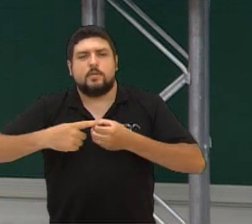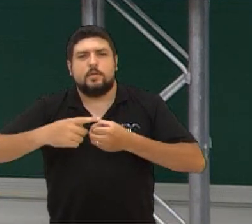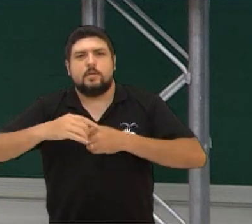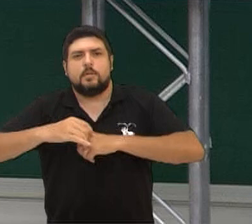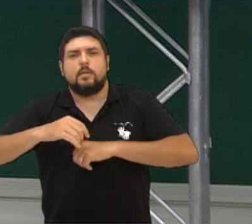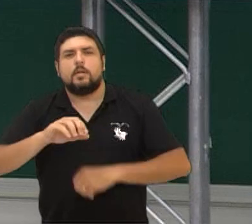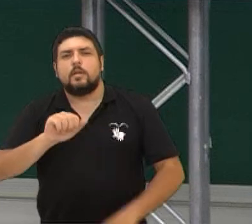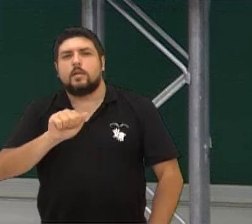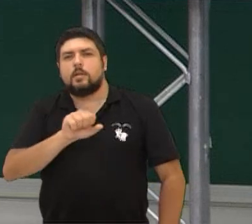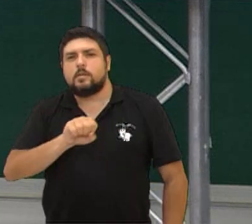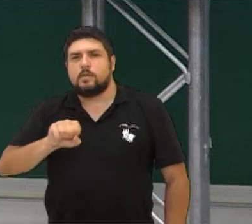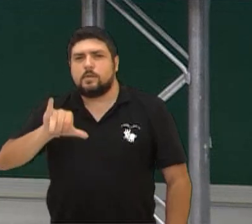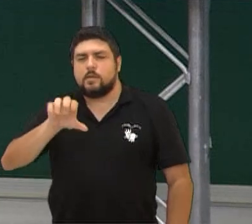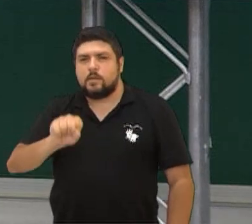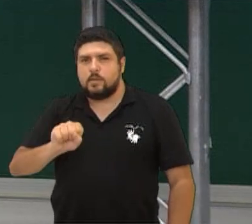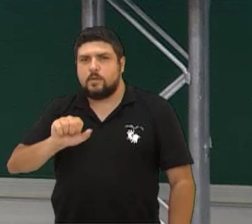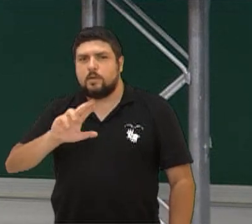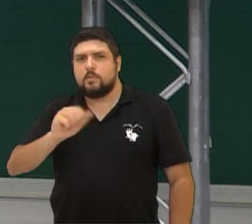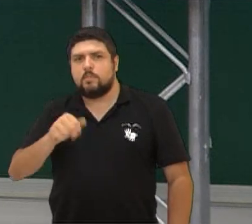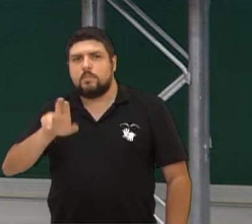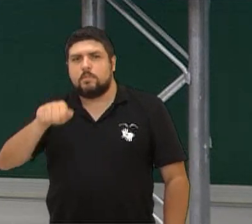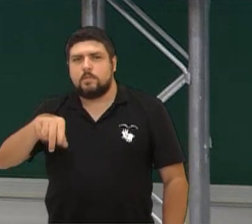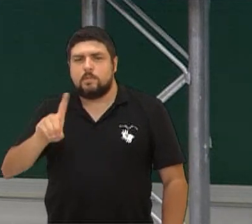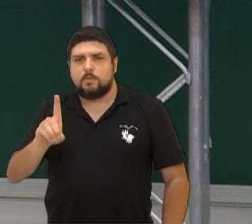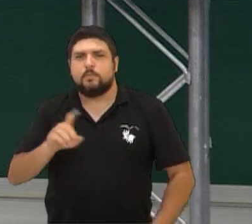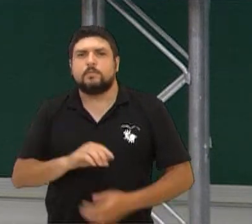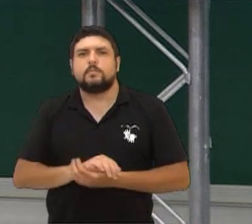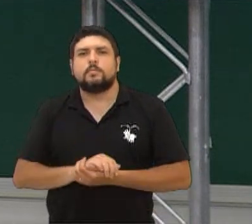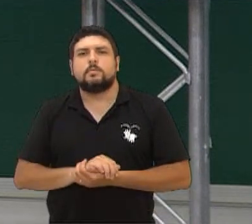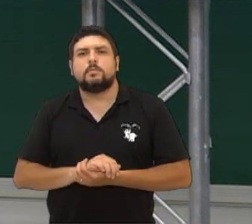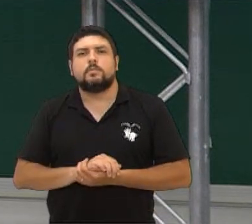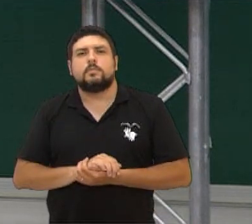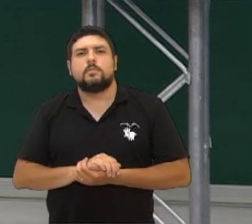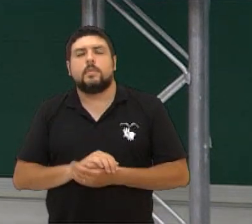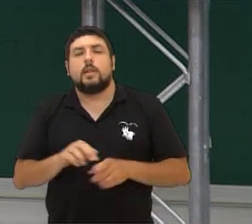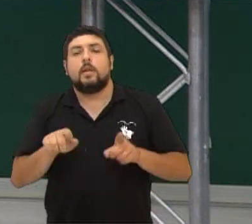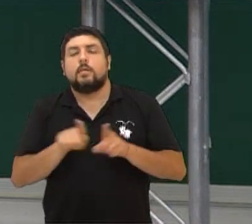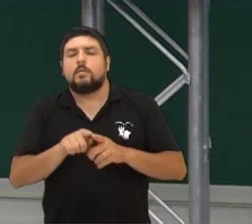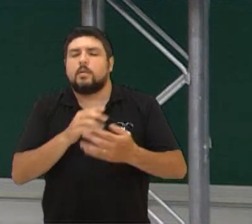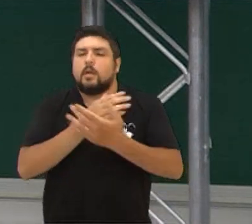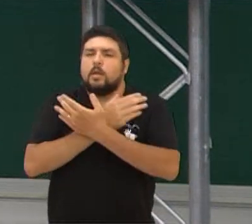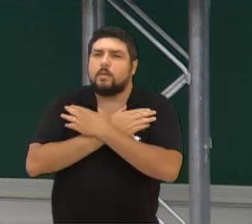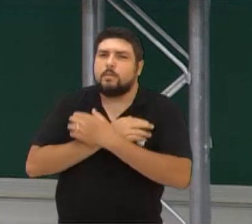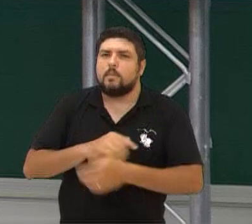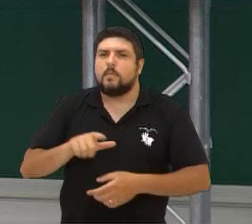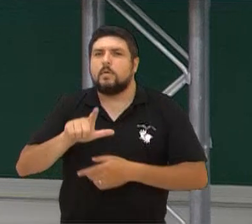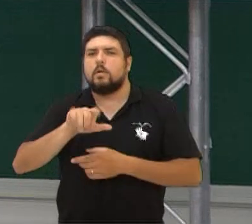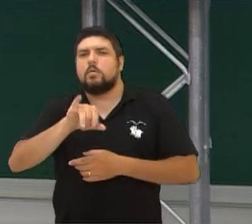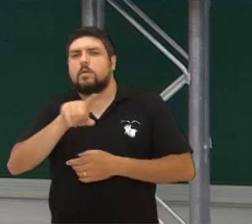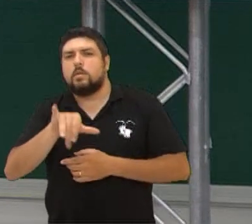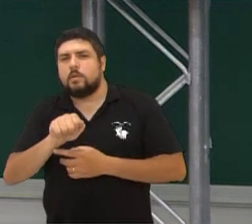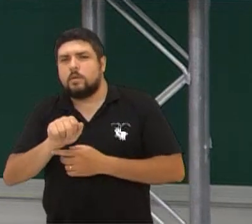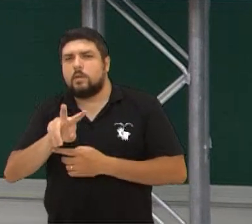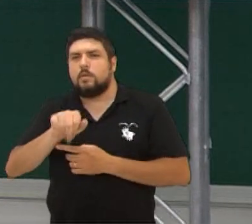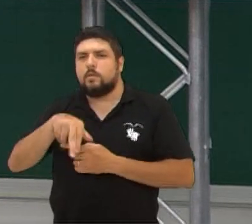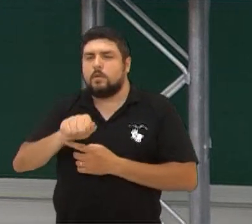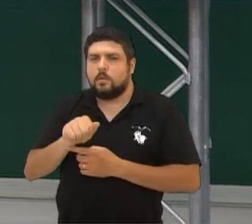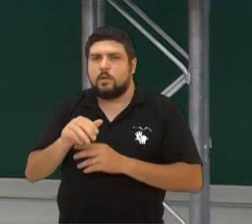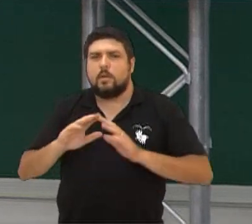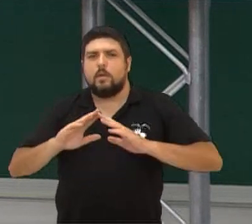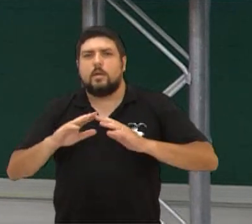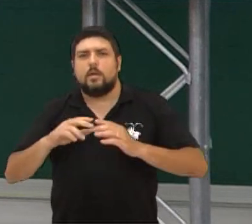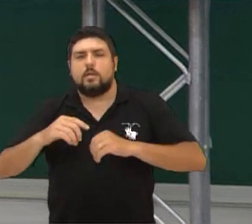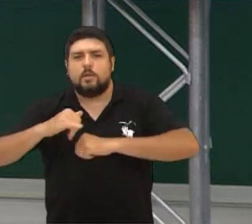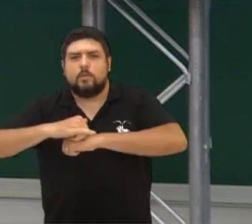Assis Chateaubriand. Um abraço também para Luísa Viana, lá do Colégio Estadual São Paulo Apóstolo, aqui